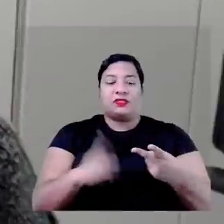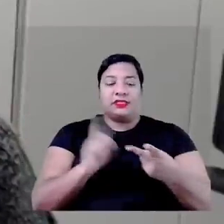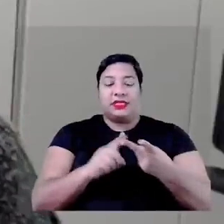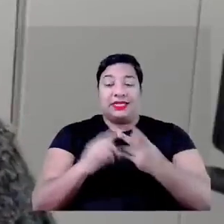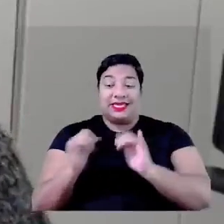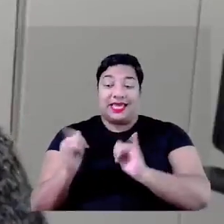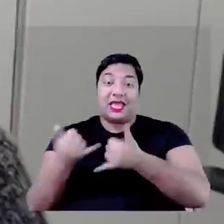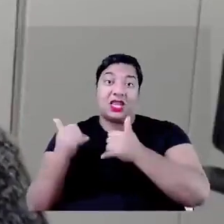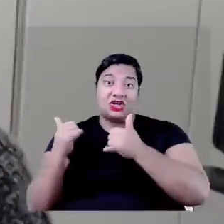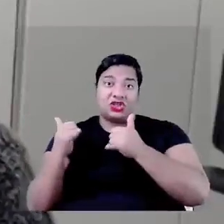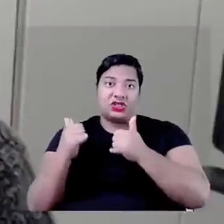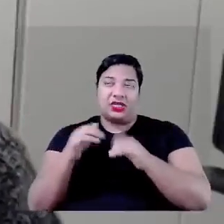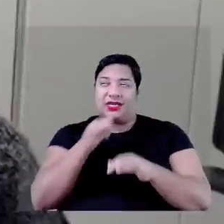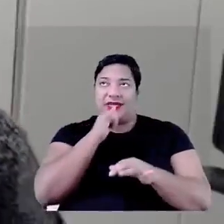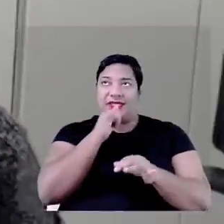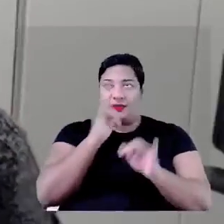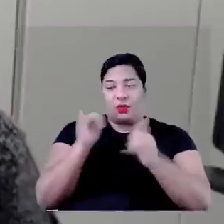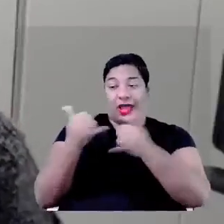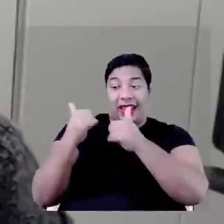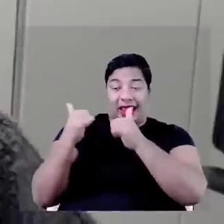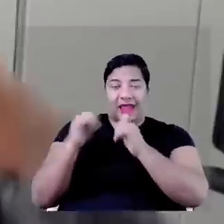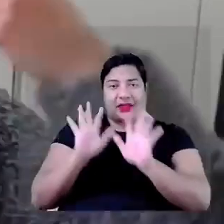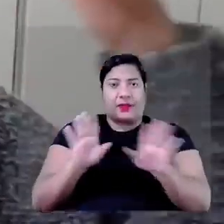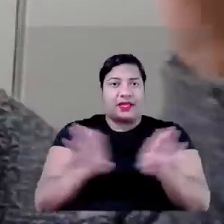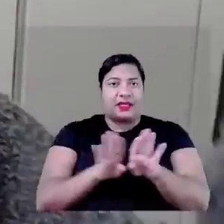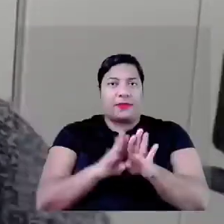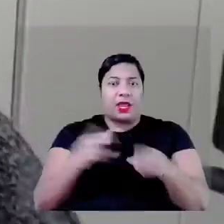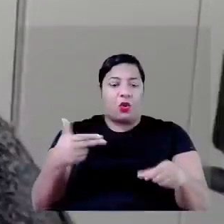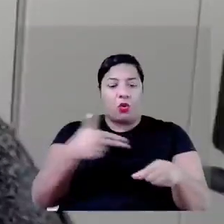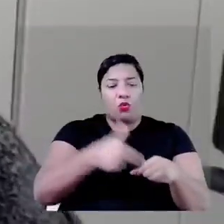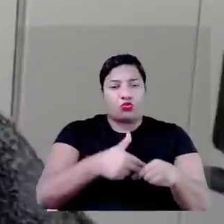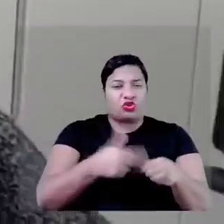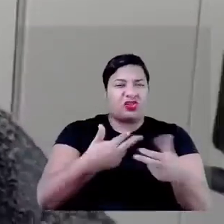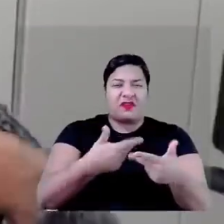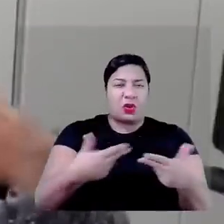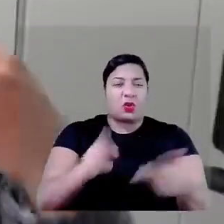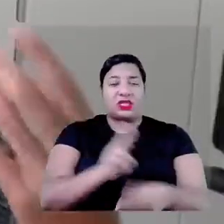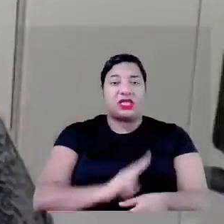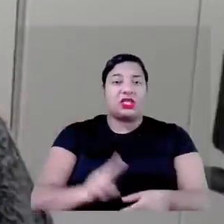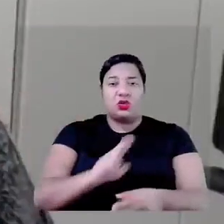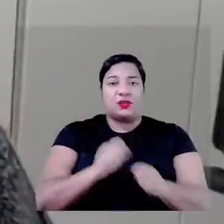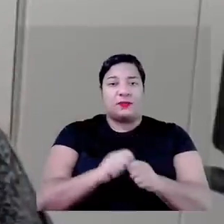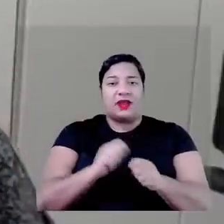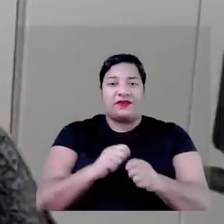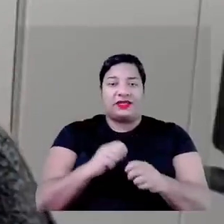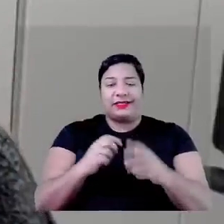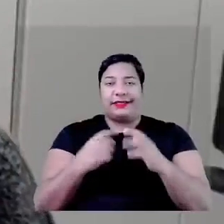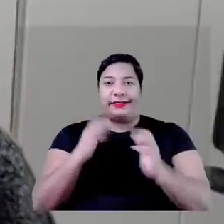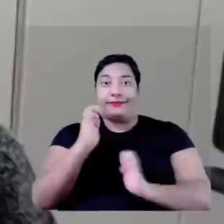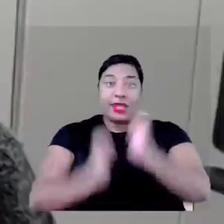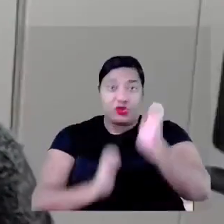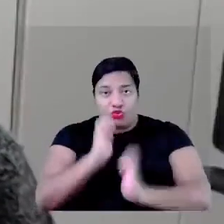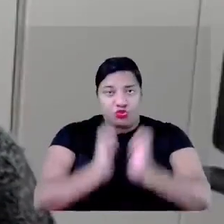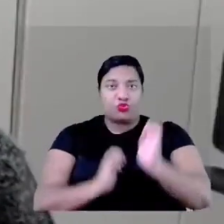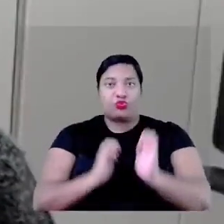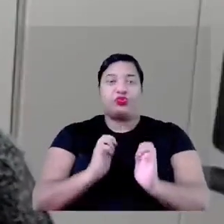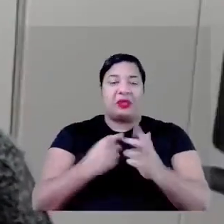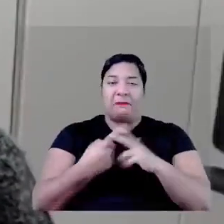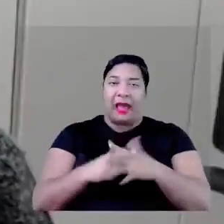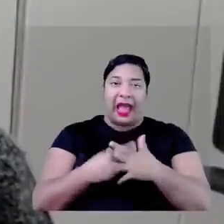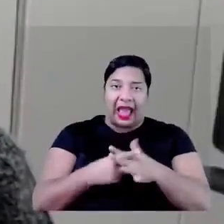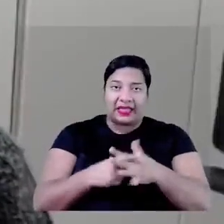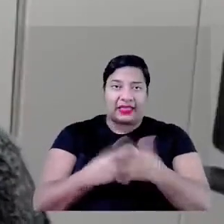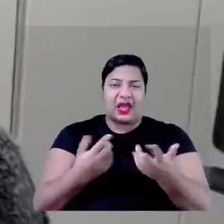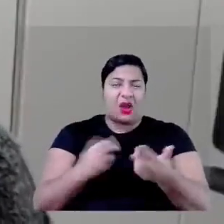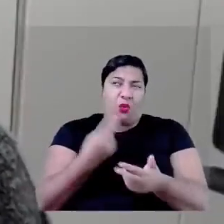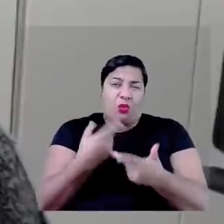só da energia elétrica, mas também dos combustíveis que nós usamos para desenvolver atividades industriais ou mesmo atividades do nosso